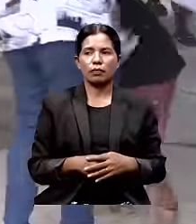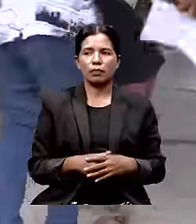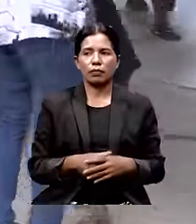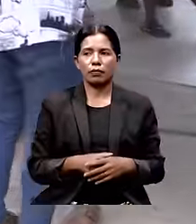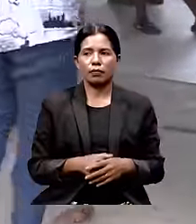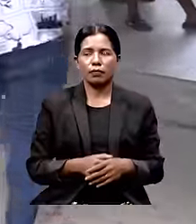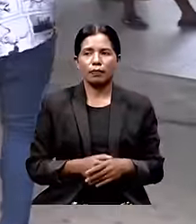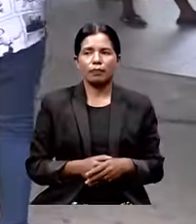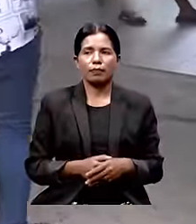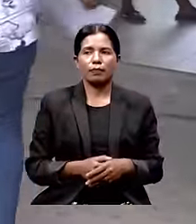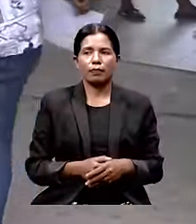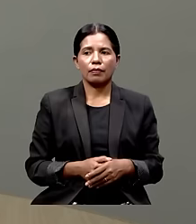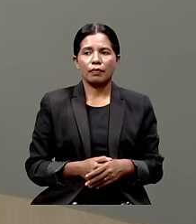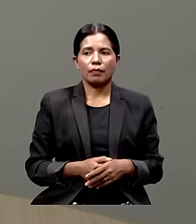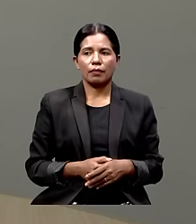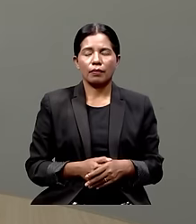Ia